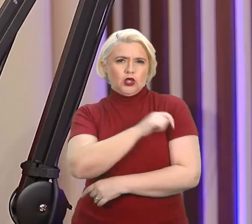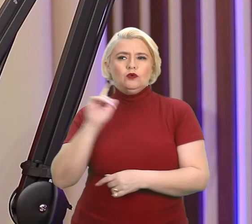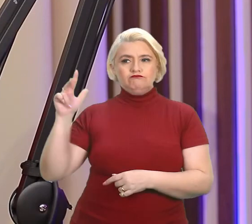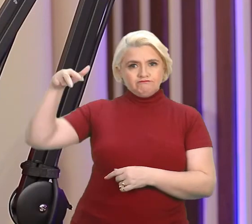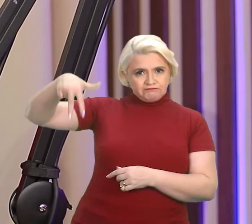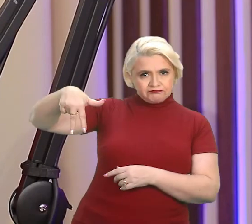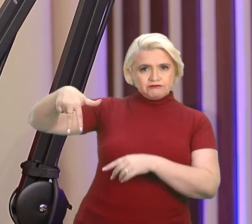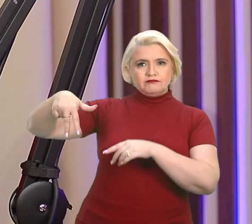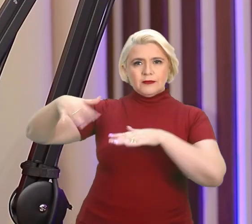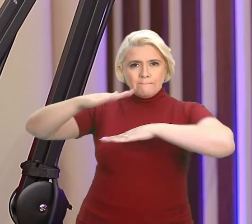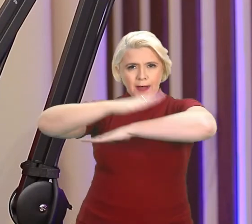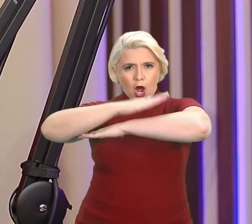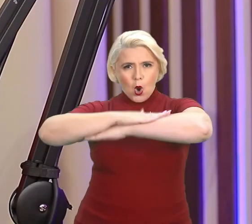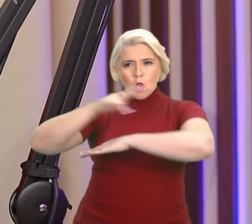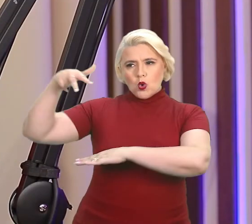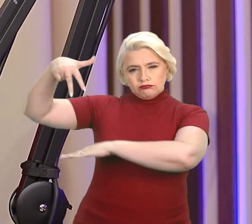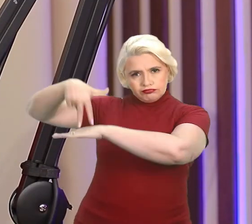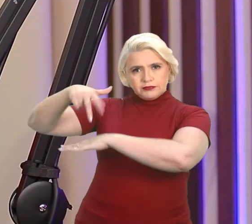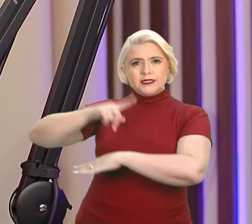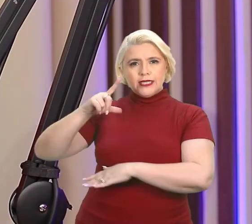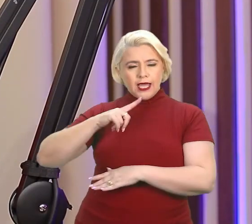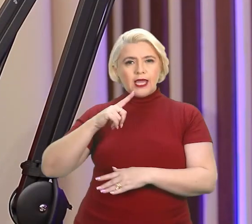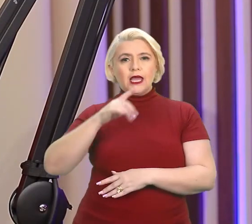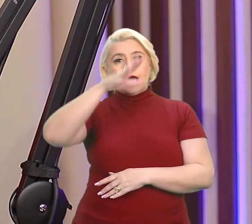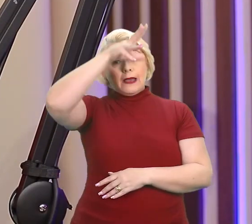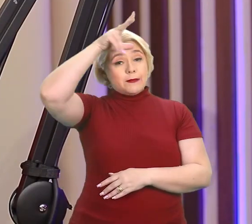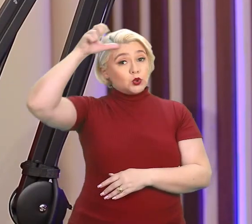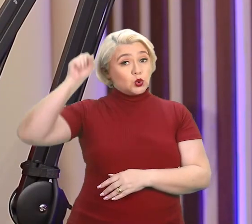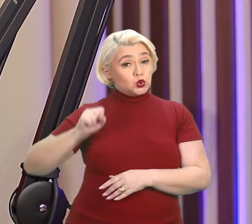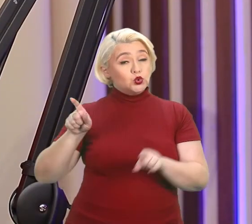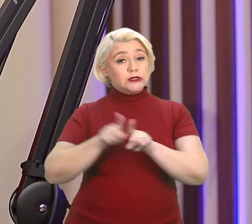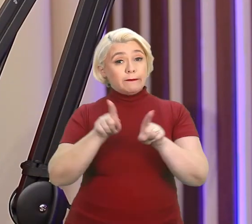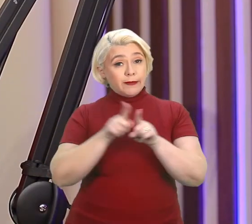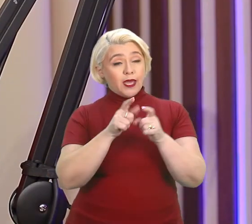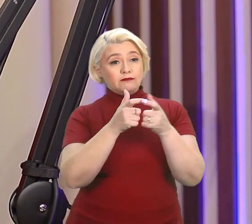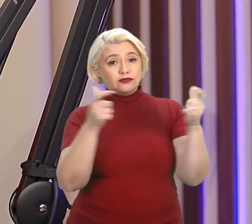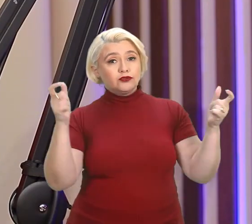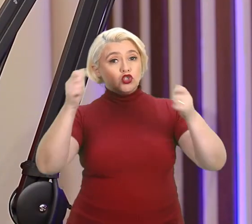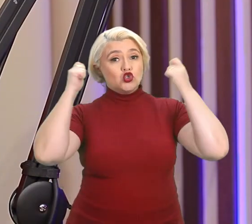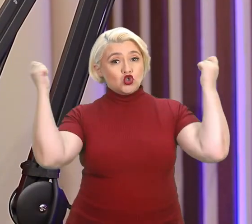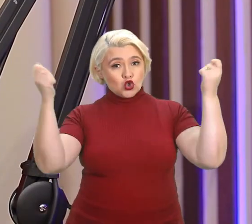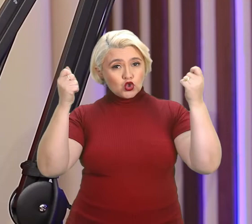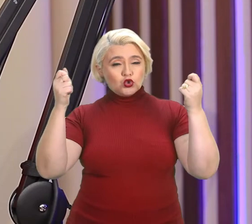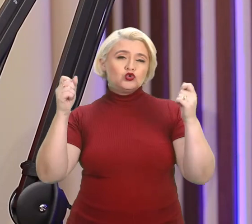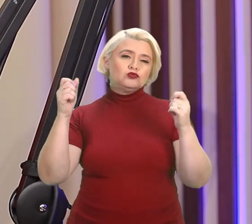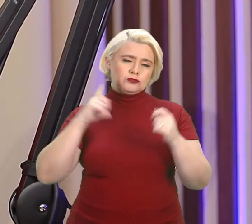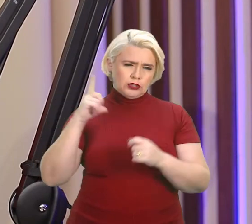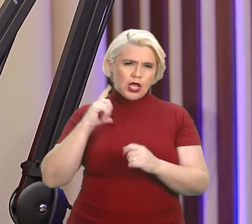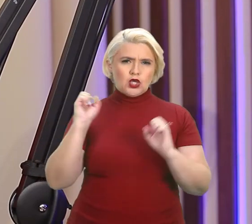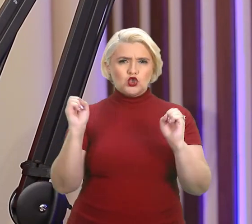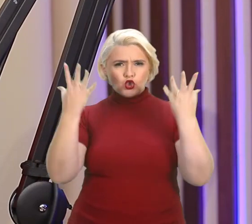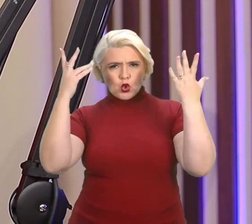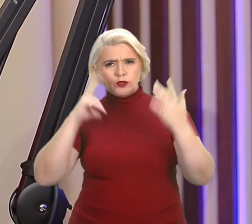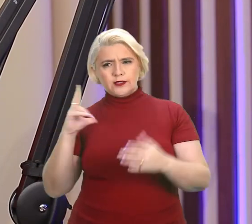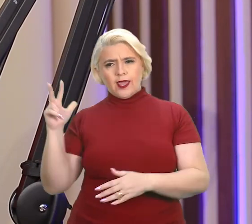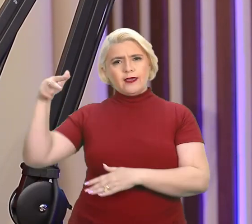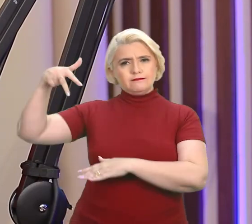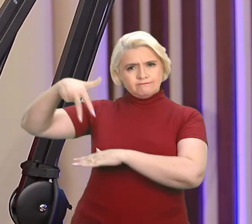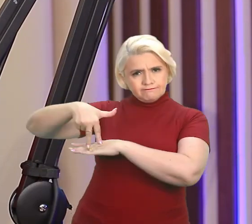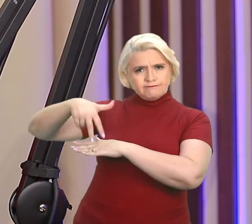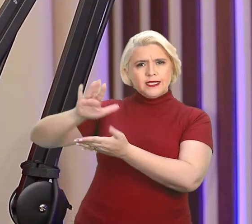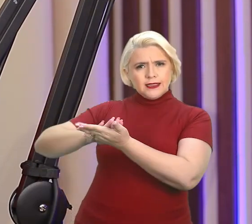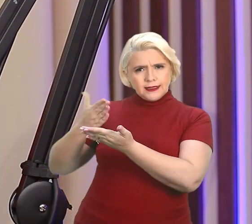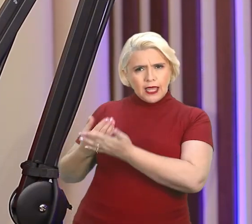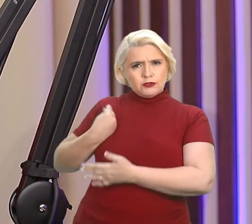E Mato Grosso do Sul também, as meninas conseguiram ampliar lá, os shows estão sendo contratados intérpretes,